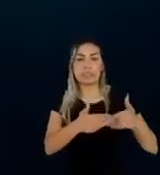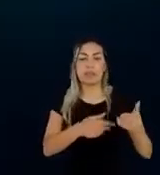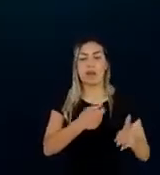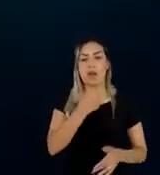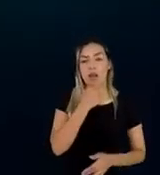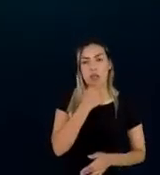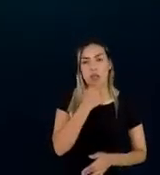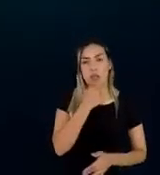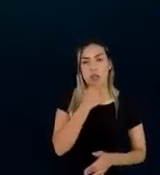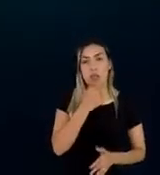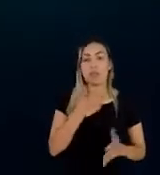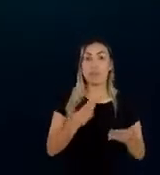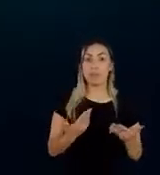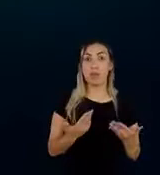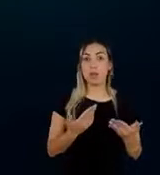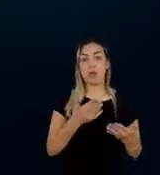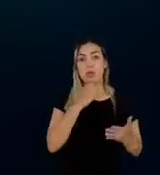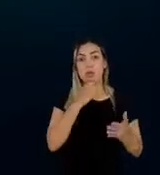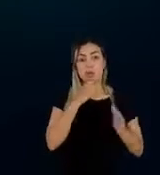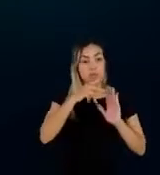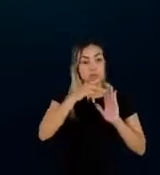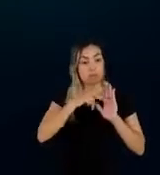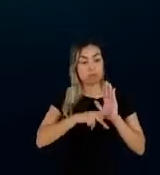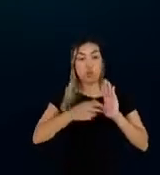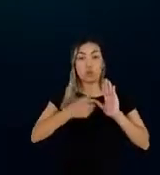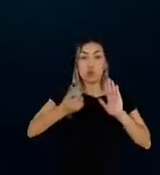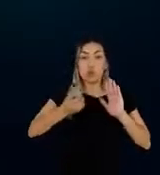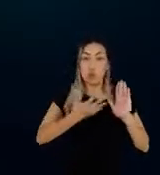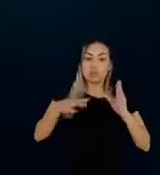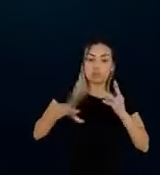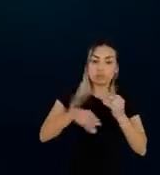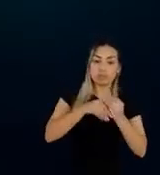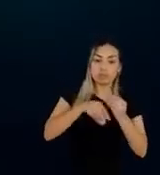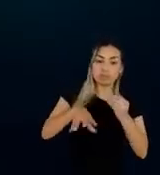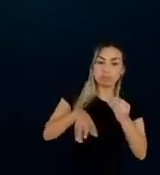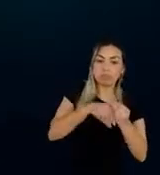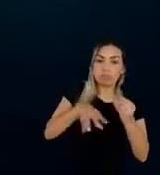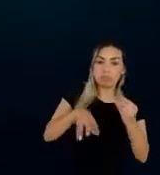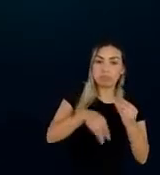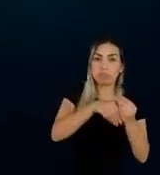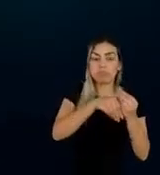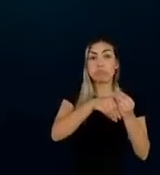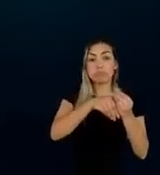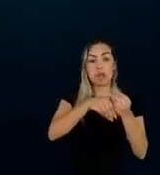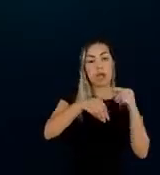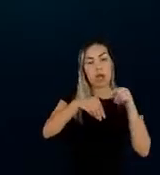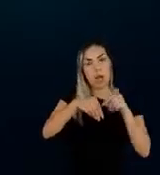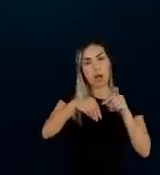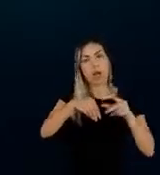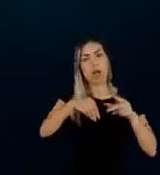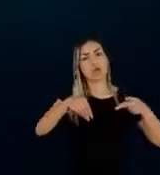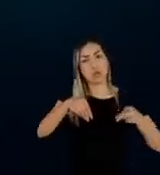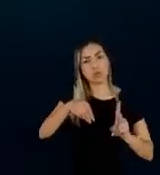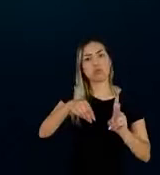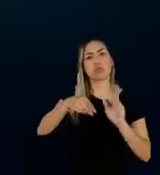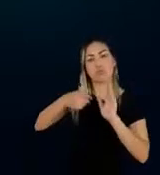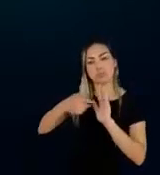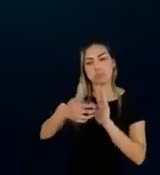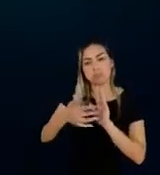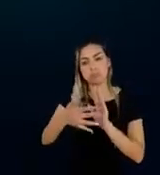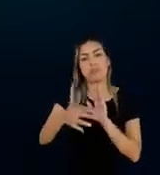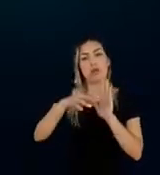que foram implementados antes da regulamentação, eles continuarão a obedecer a sua